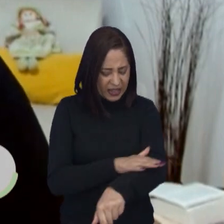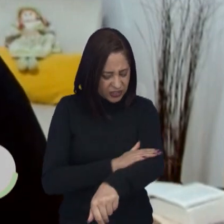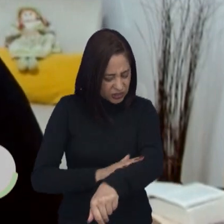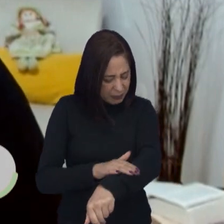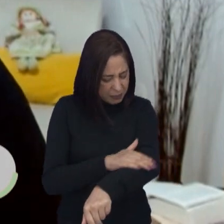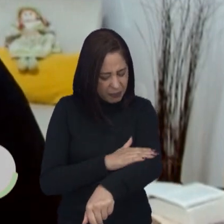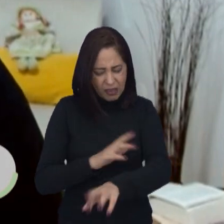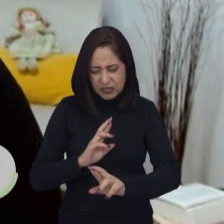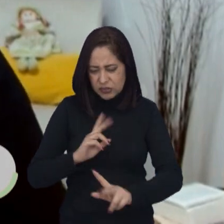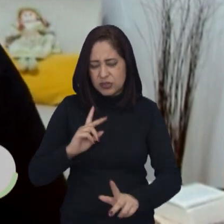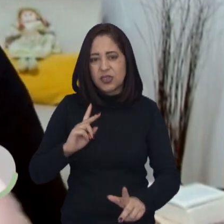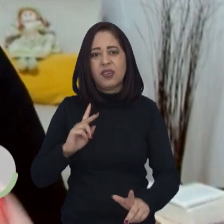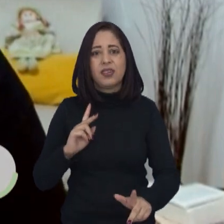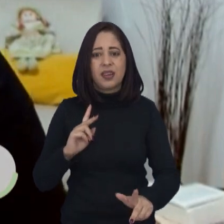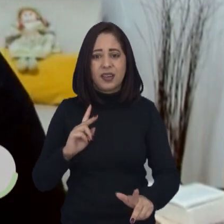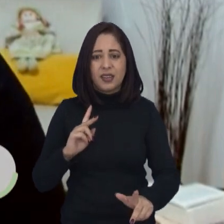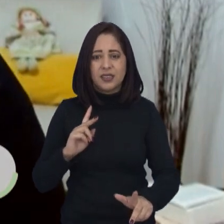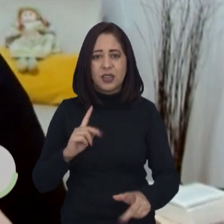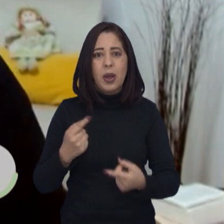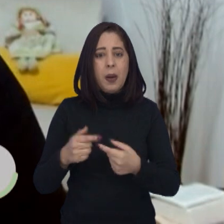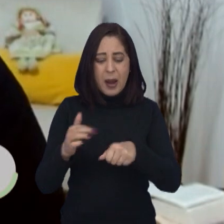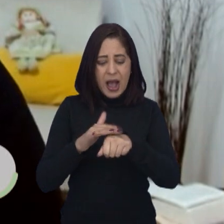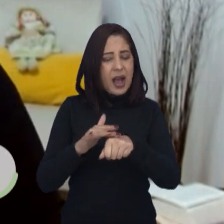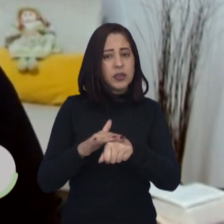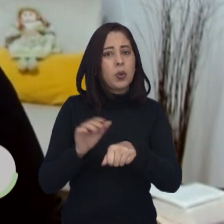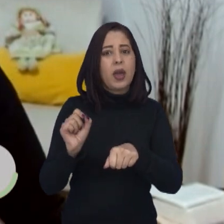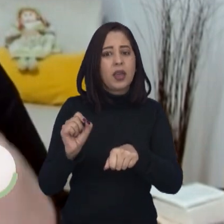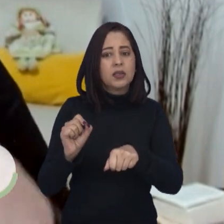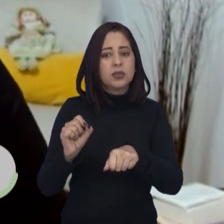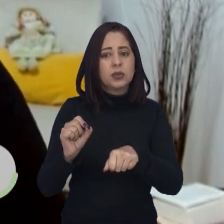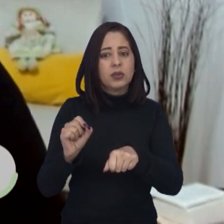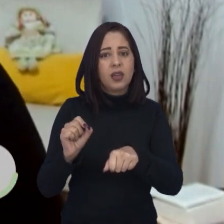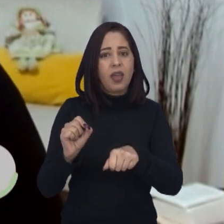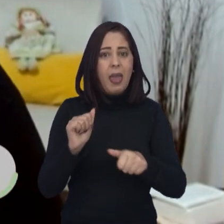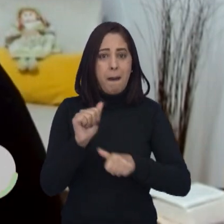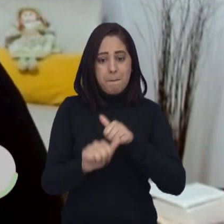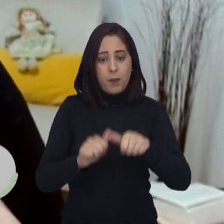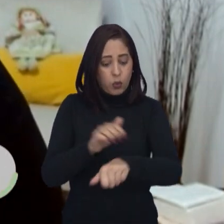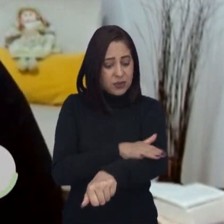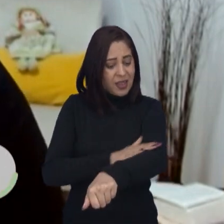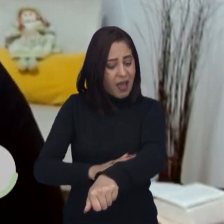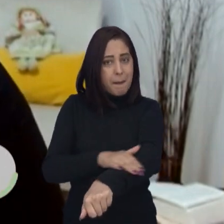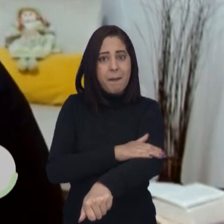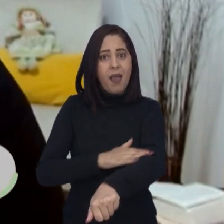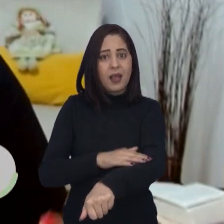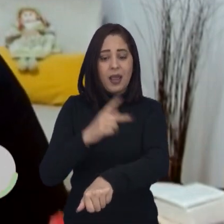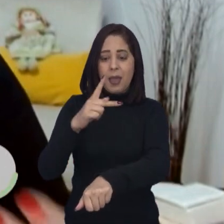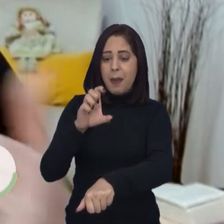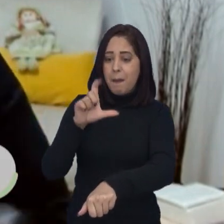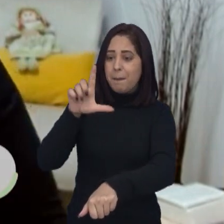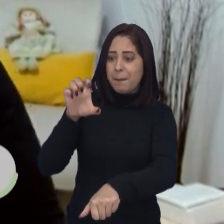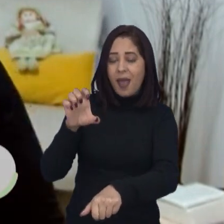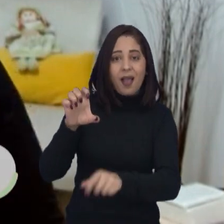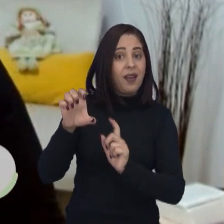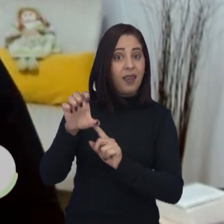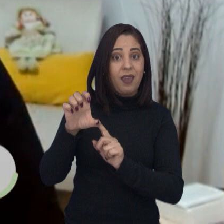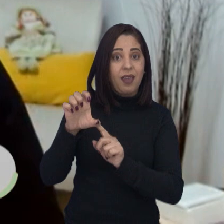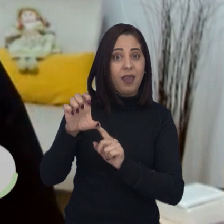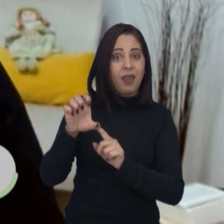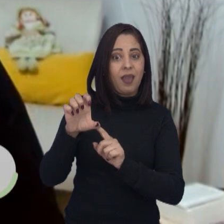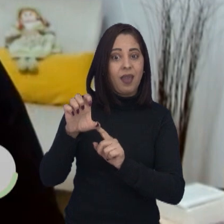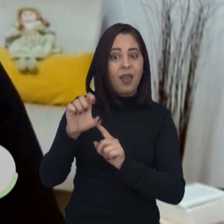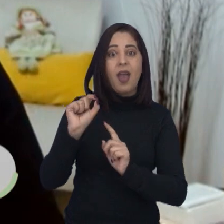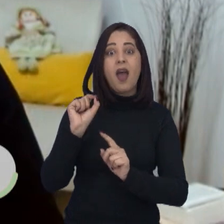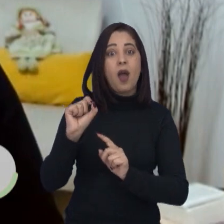né? Porque o que é o vitiligo? Ele atinge o quê? A pele. E o que é a pele? É a camada de